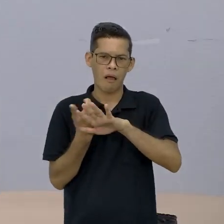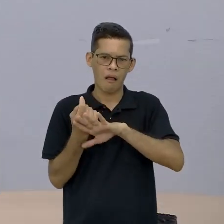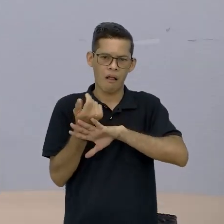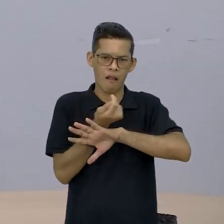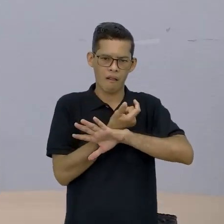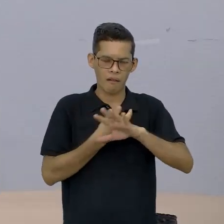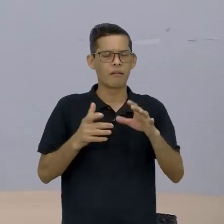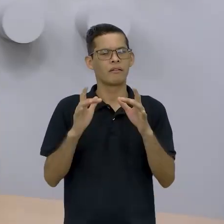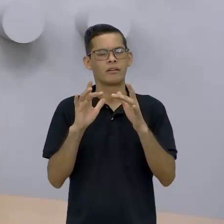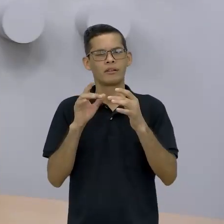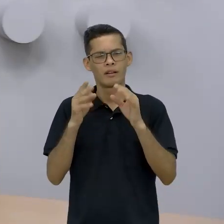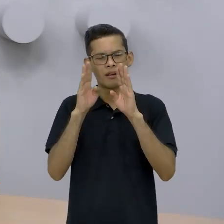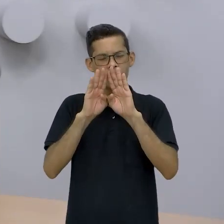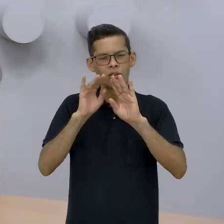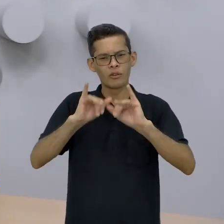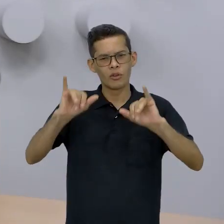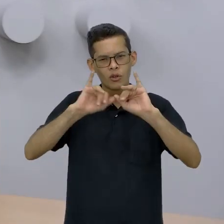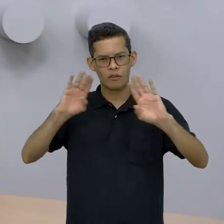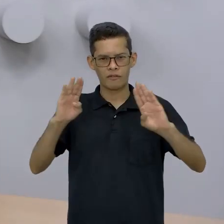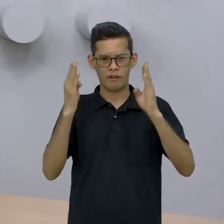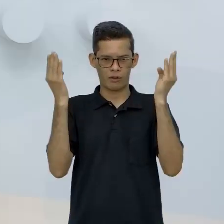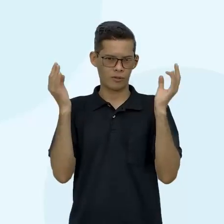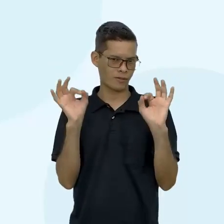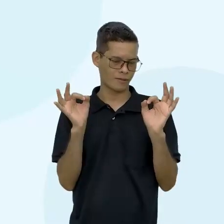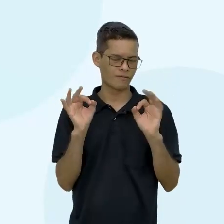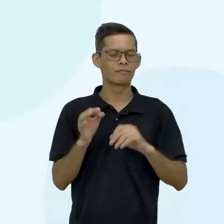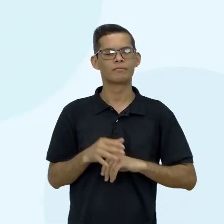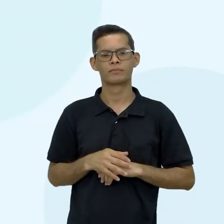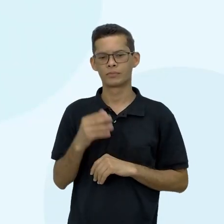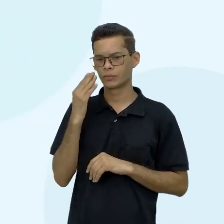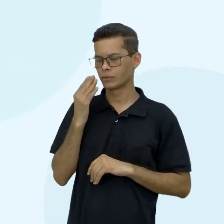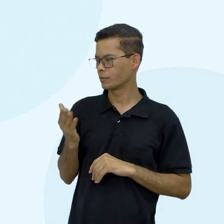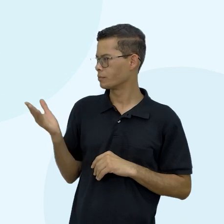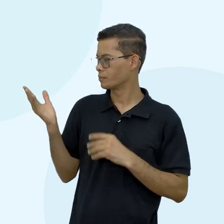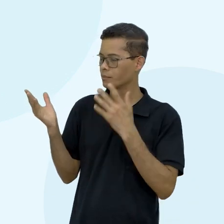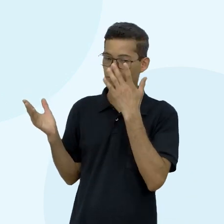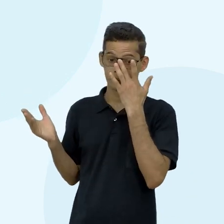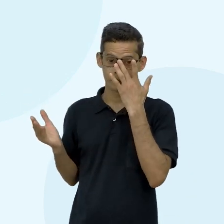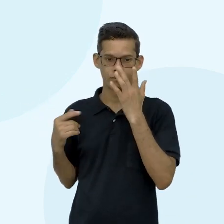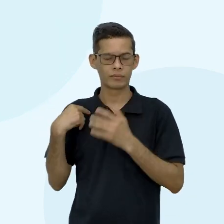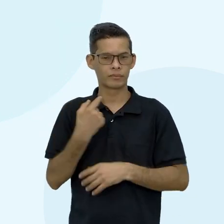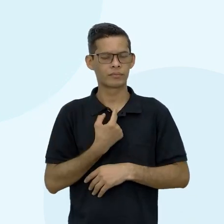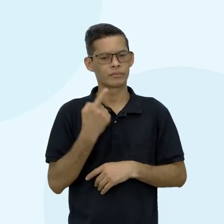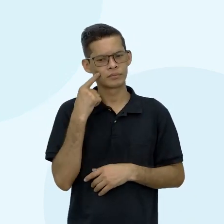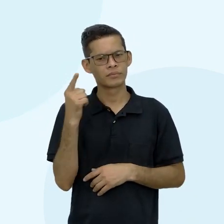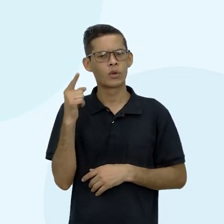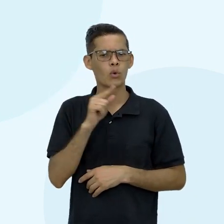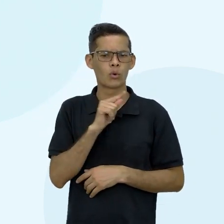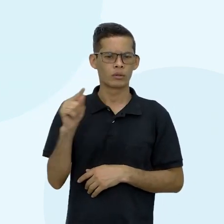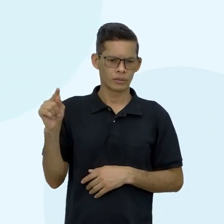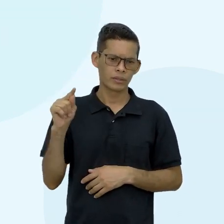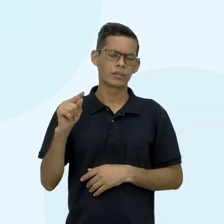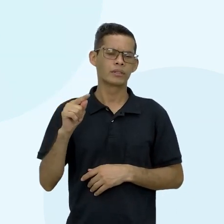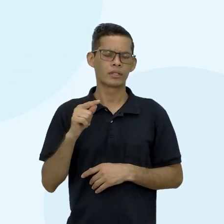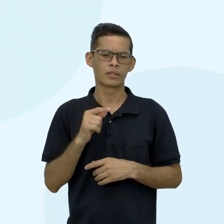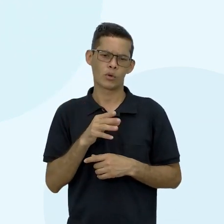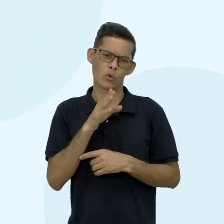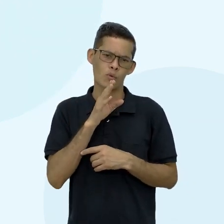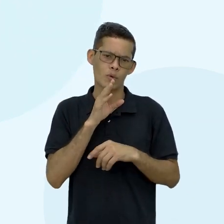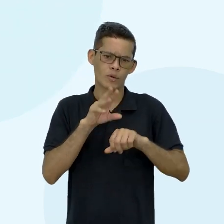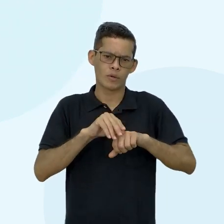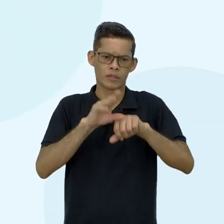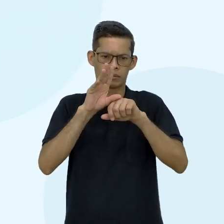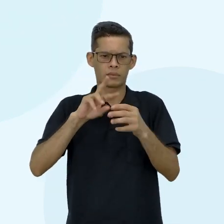que, evidentemente, para a ciência. Bota no LED, olha lá, que eu quero comentar um negócio rapidinho. A gente está vendo que conhecimento é o domínio de dados